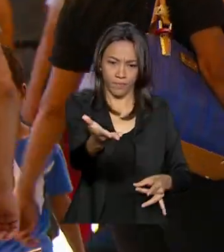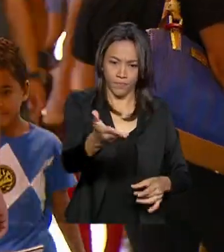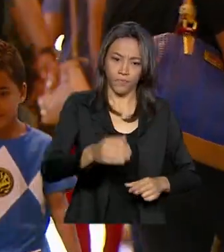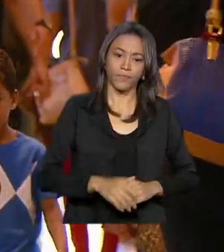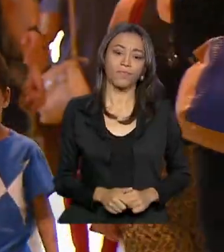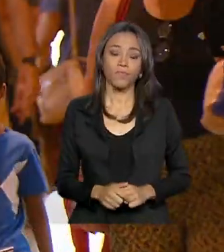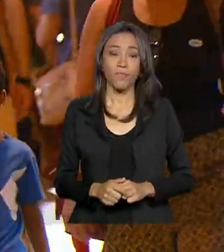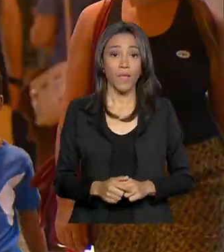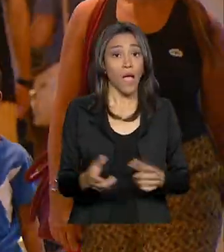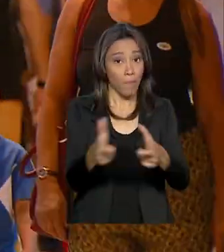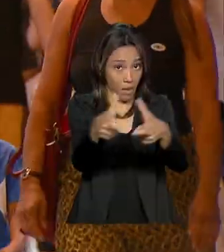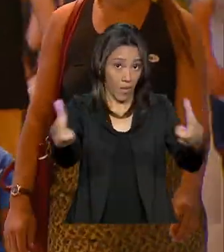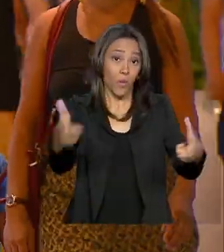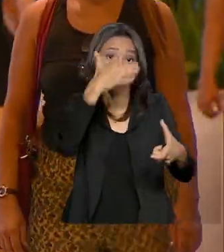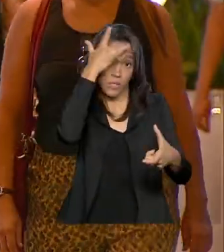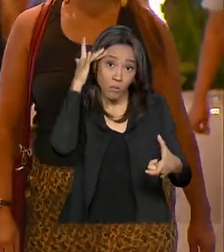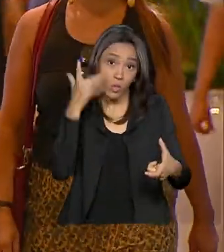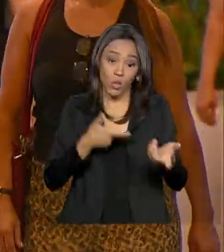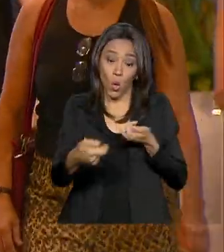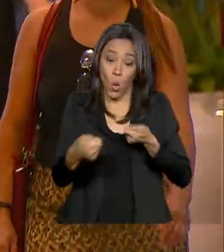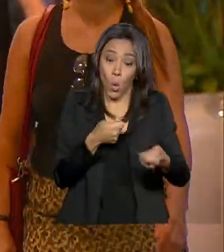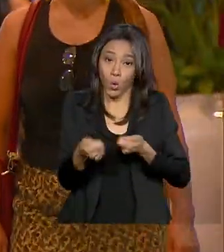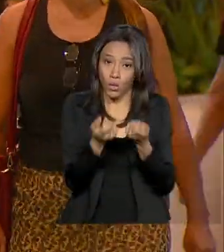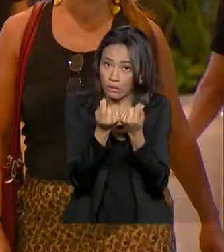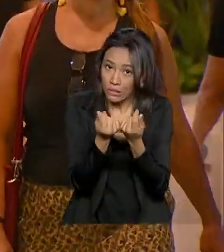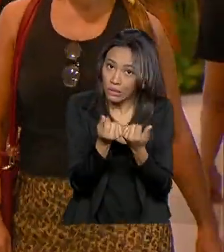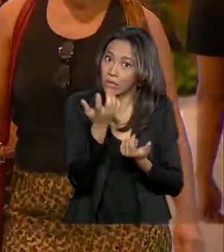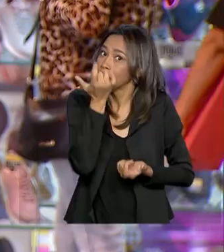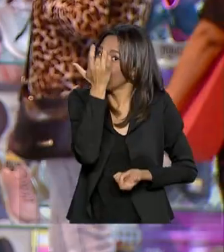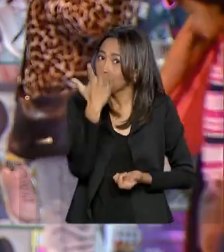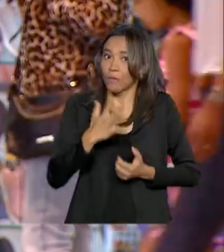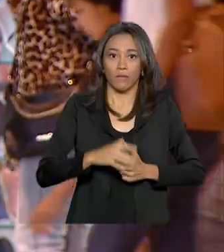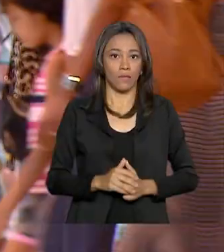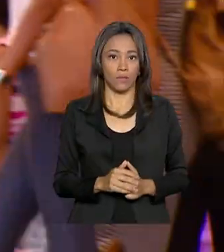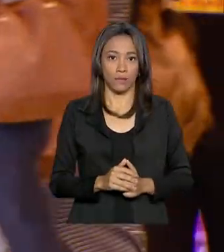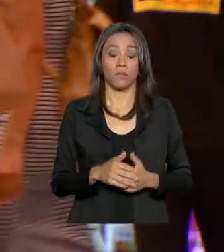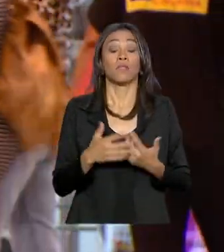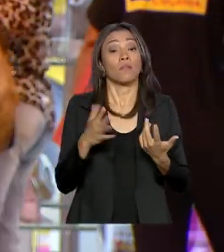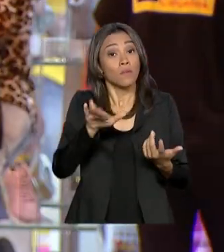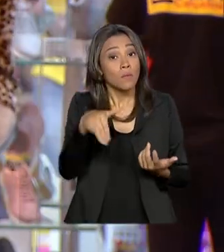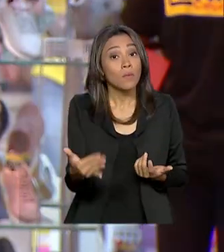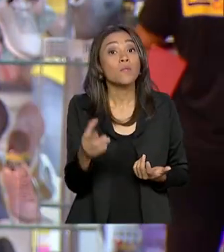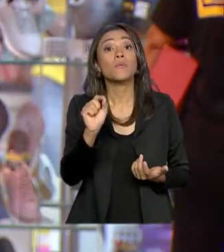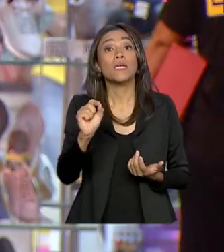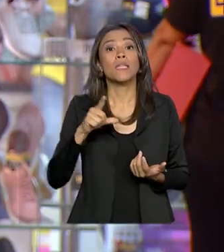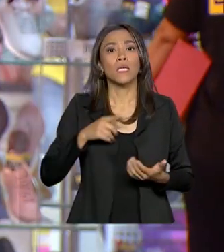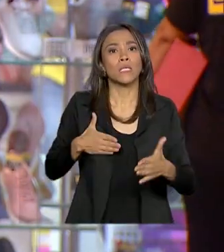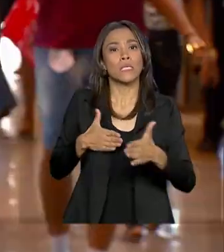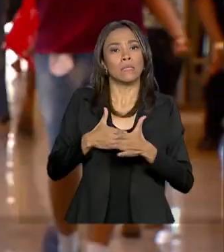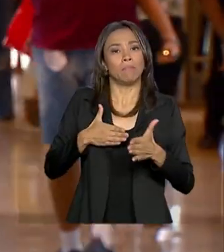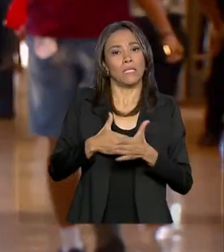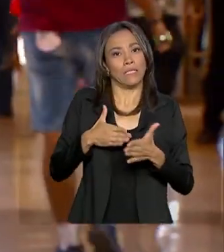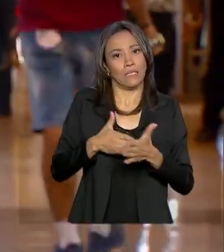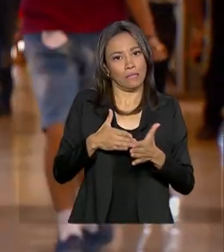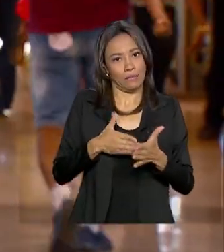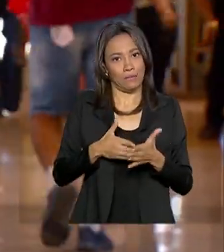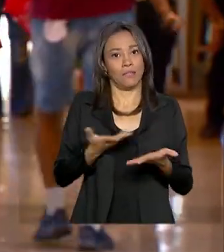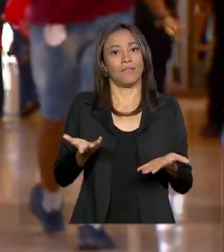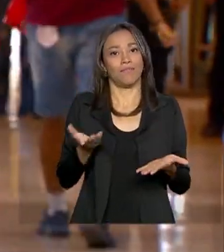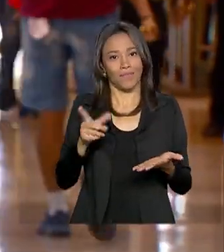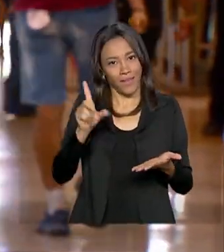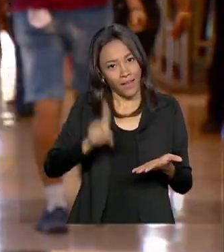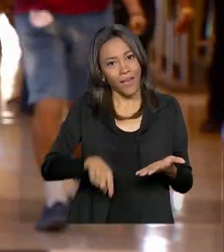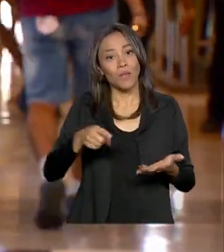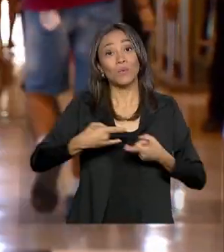Para muita gente, controlar as finanças não é tarefa fácil. Ainda mais quando você tem um limite de crédito disponível,